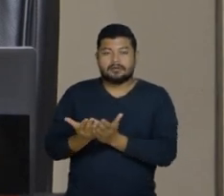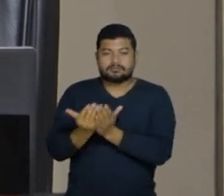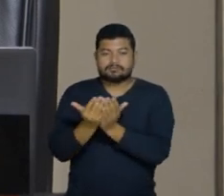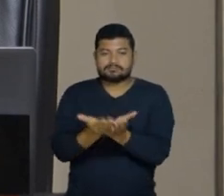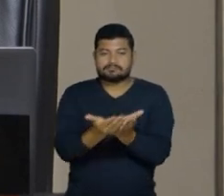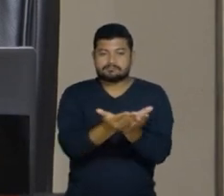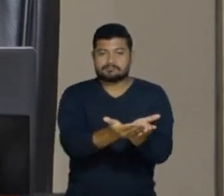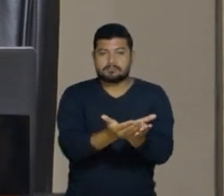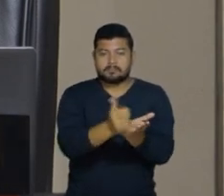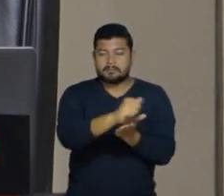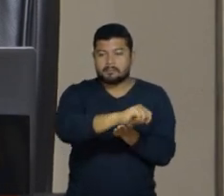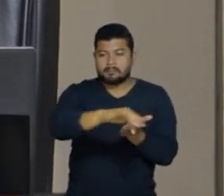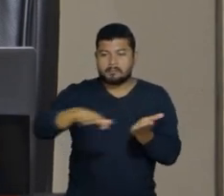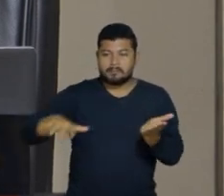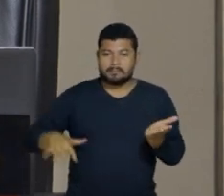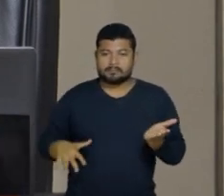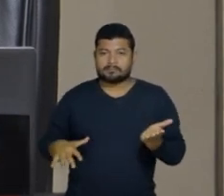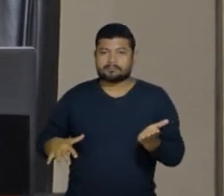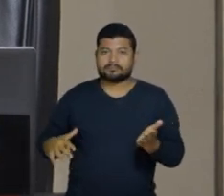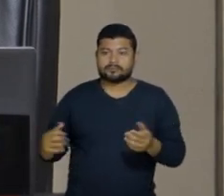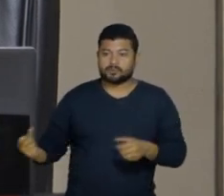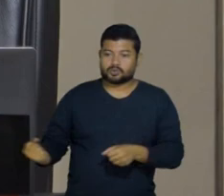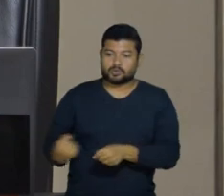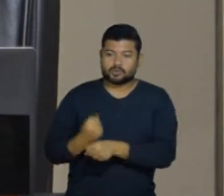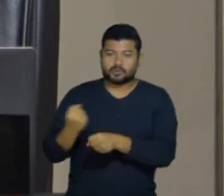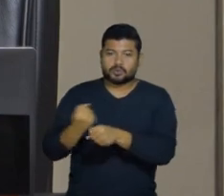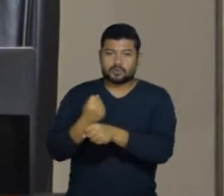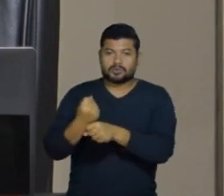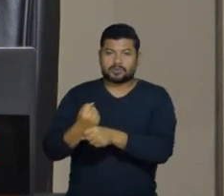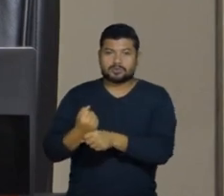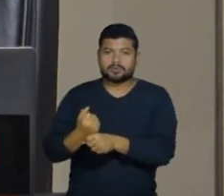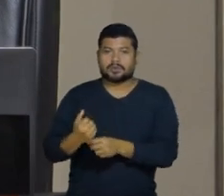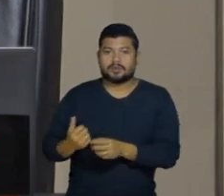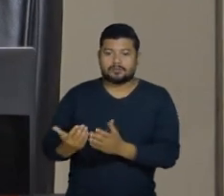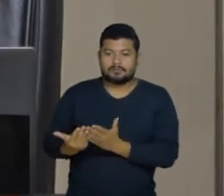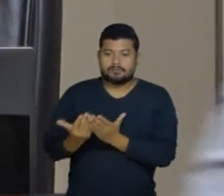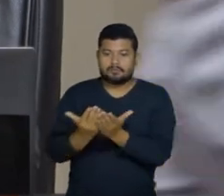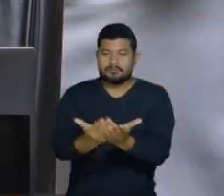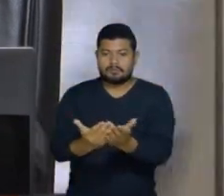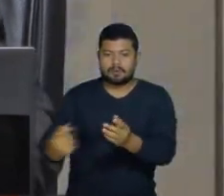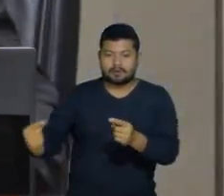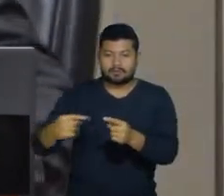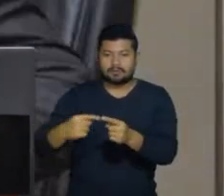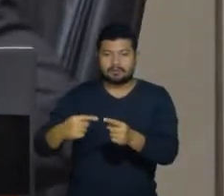o programa de construção das fragatas da classe Tamandaré.